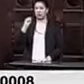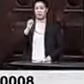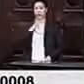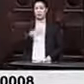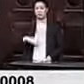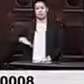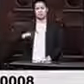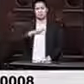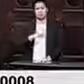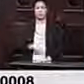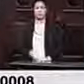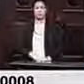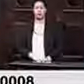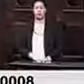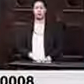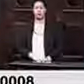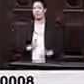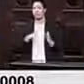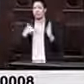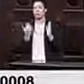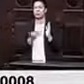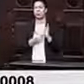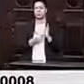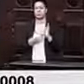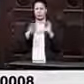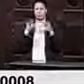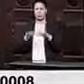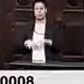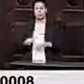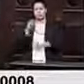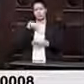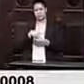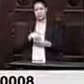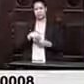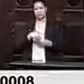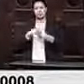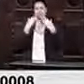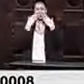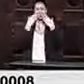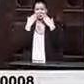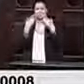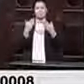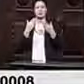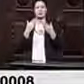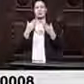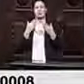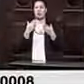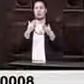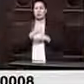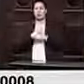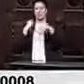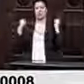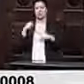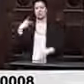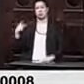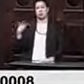Federal, todos esses dados que demonstram o tamanho do